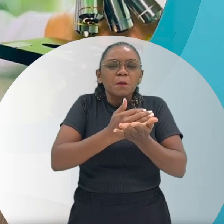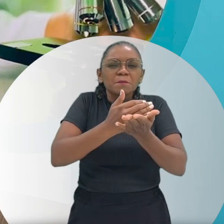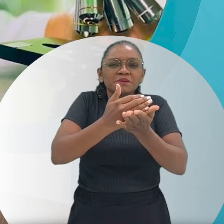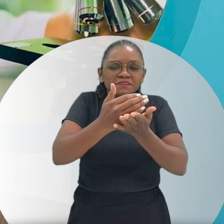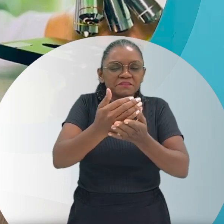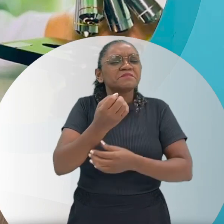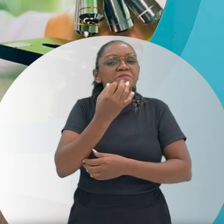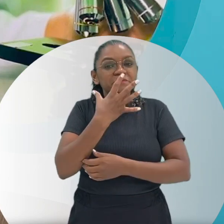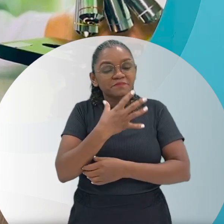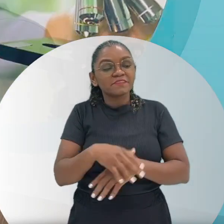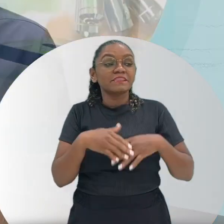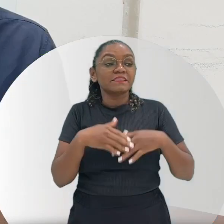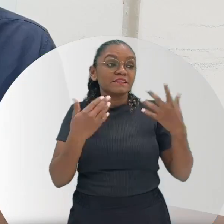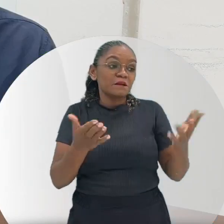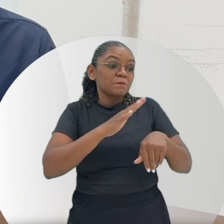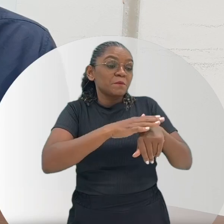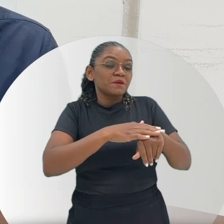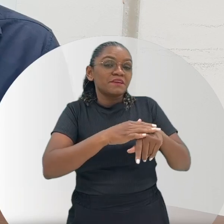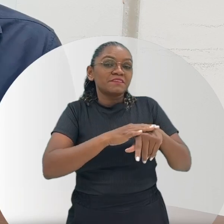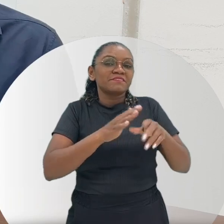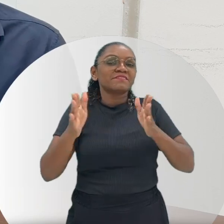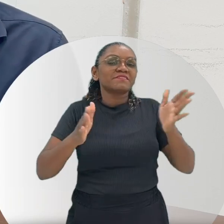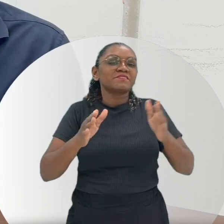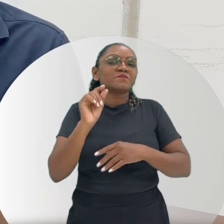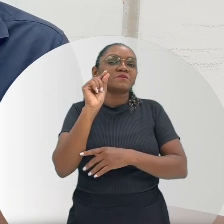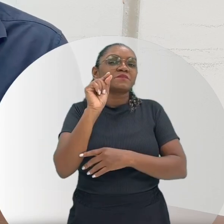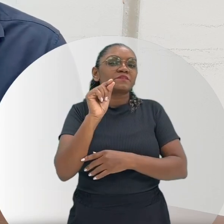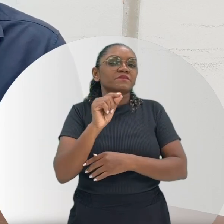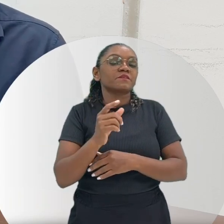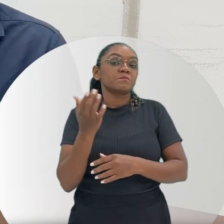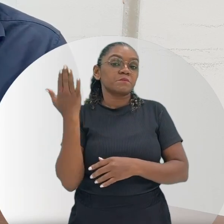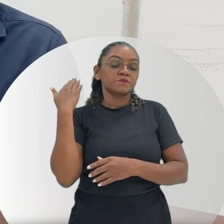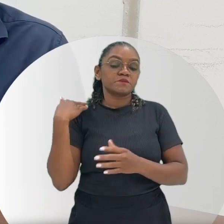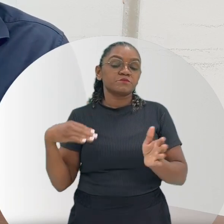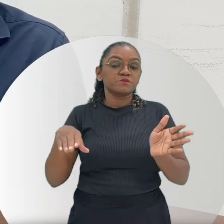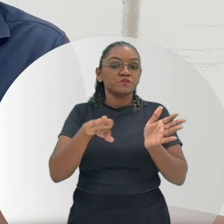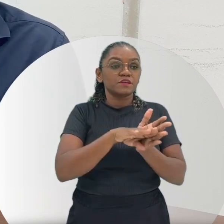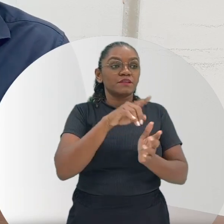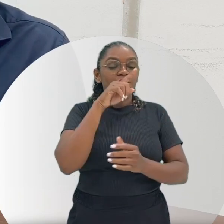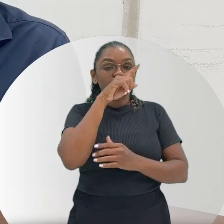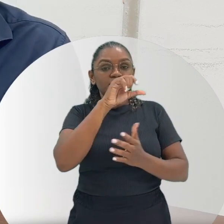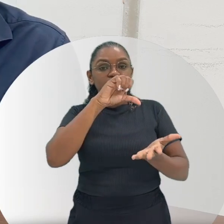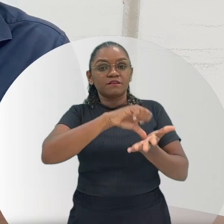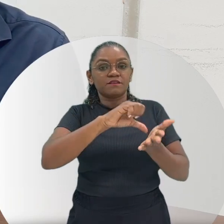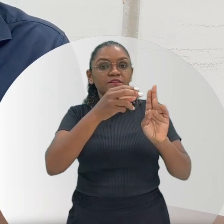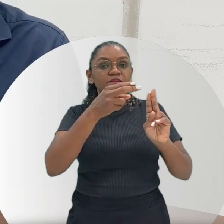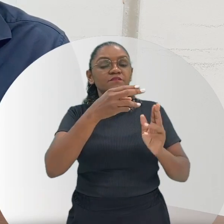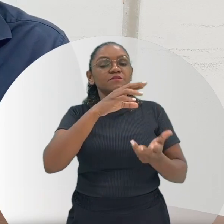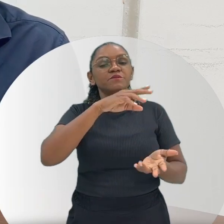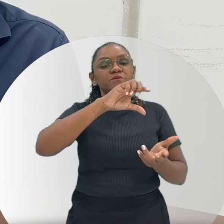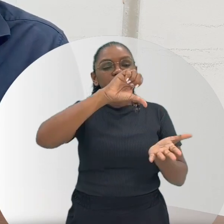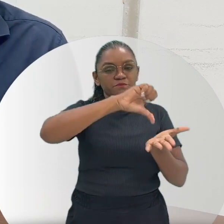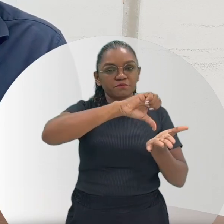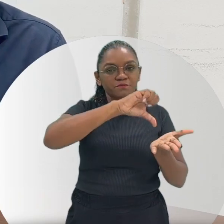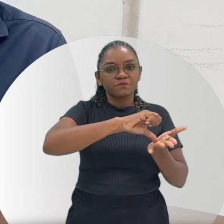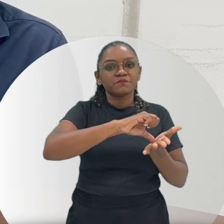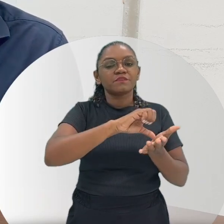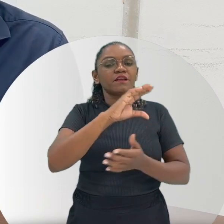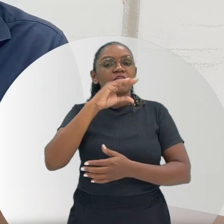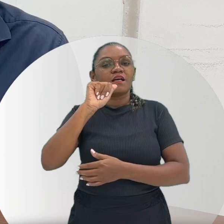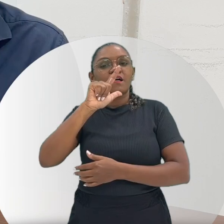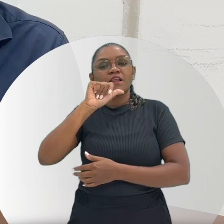momento emblemático, porque quando eu cheguei no Campus Calama, ele tinha menos de 40 professores. Então hoje nós temos